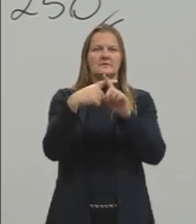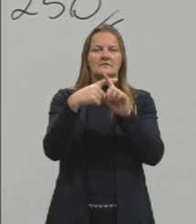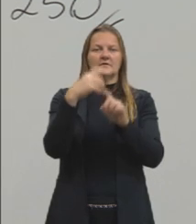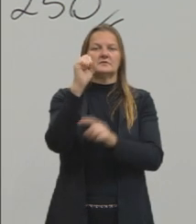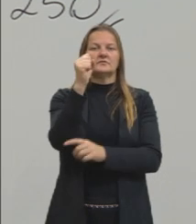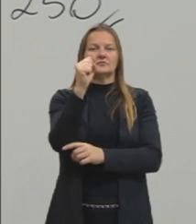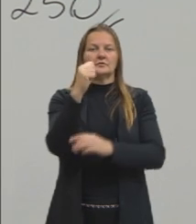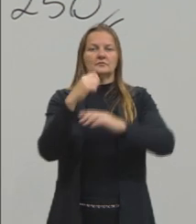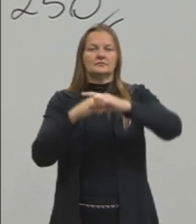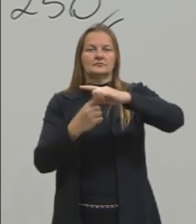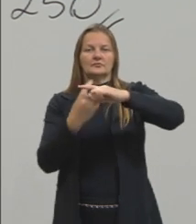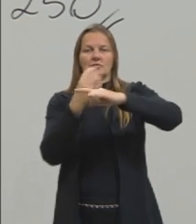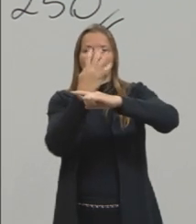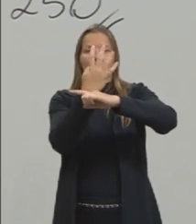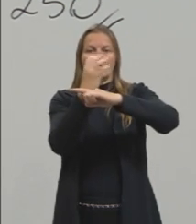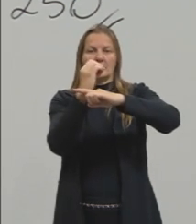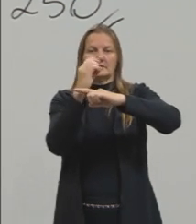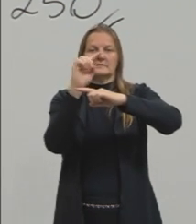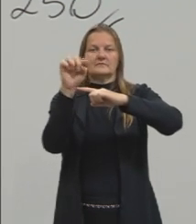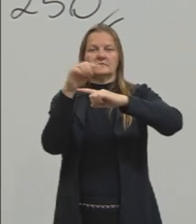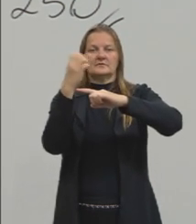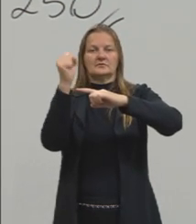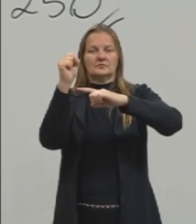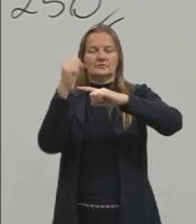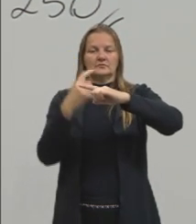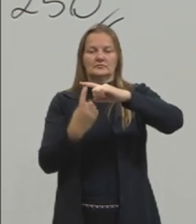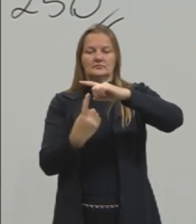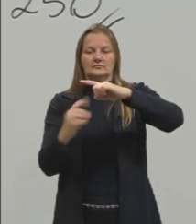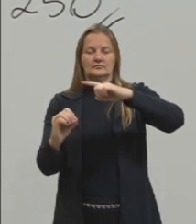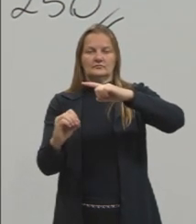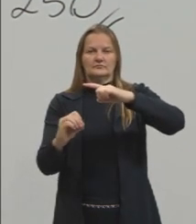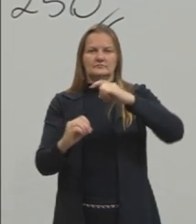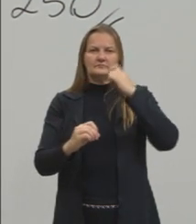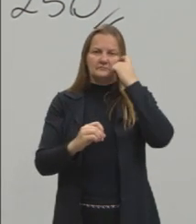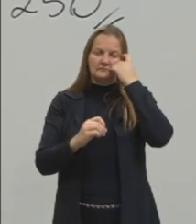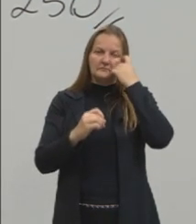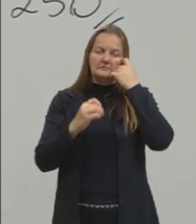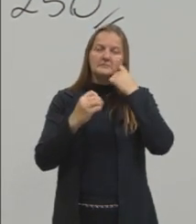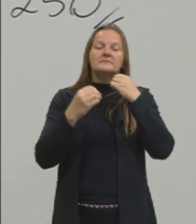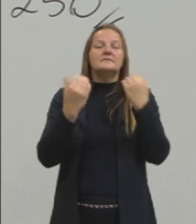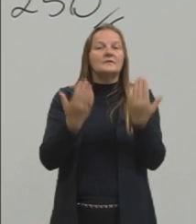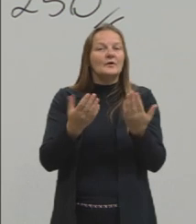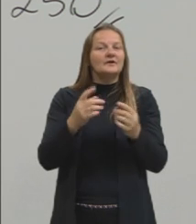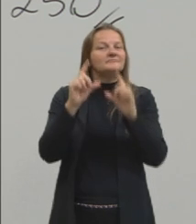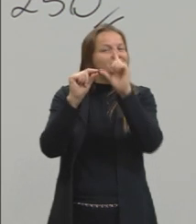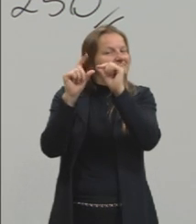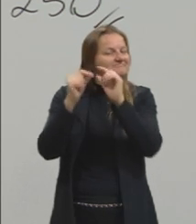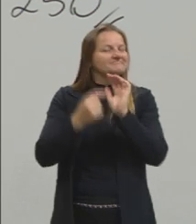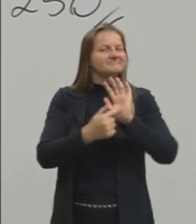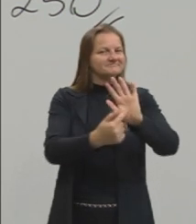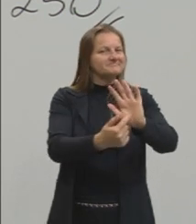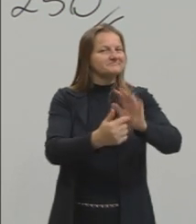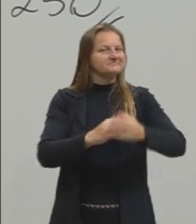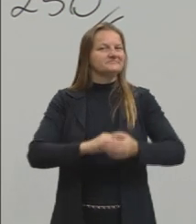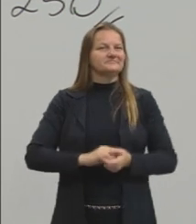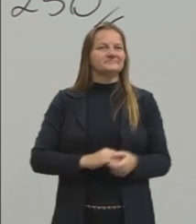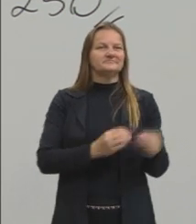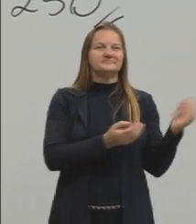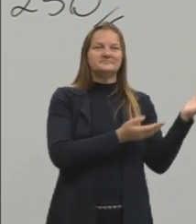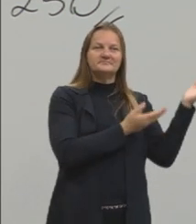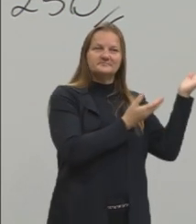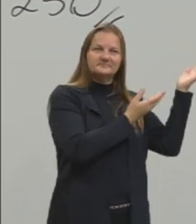8 sobre 10 ó e aqui eu vou calcular o lado então fazer um asterisco aqui do lado e vou calcular então